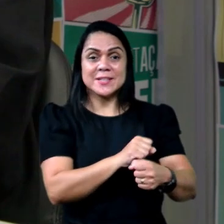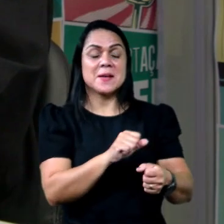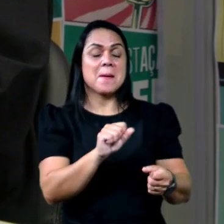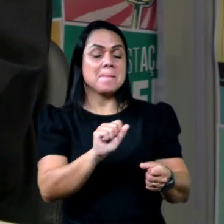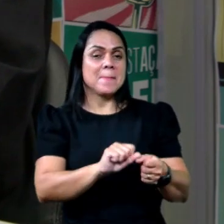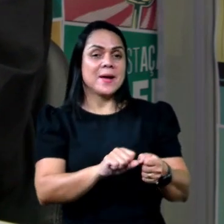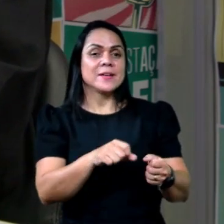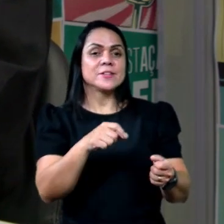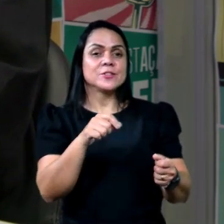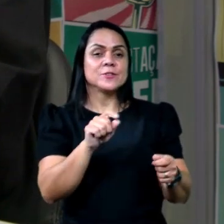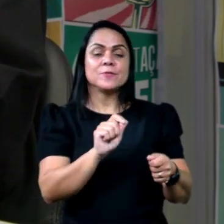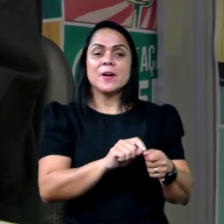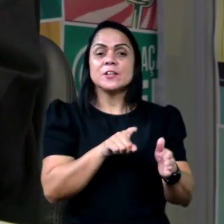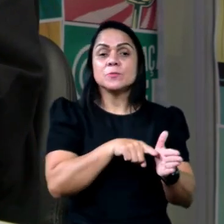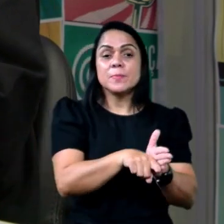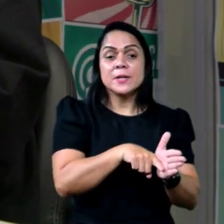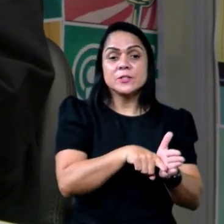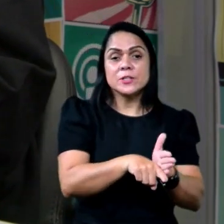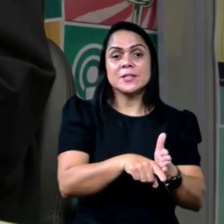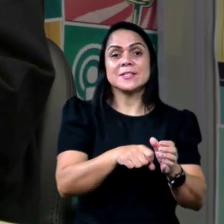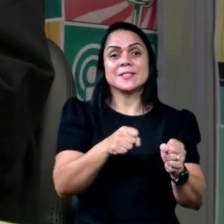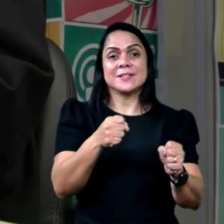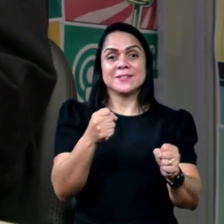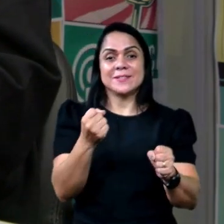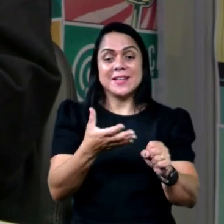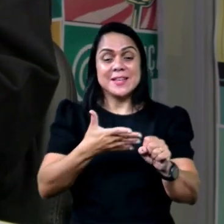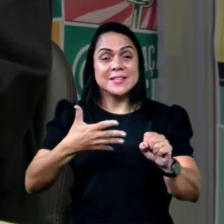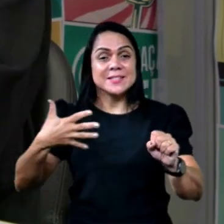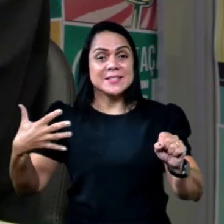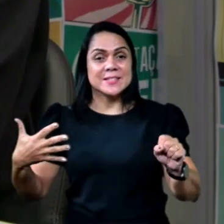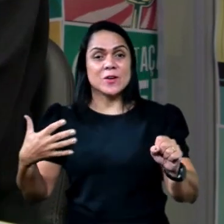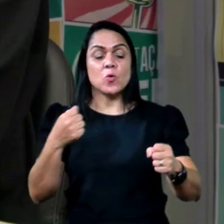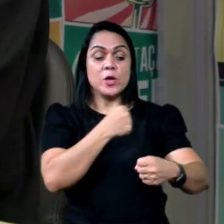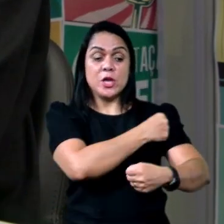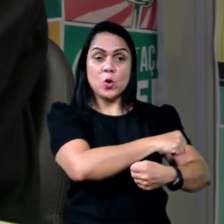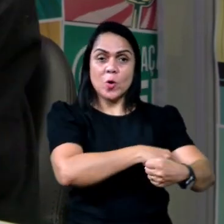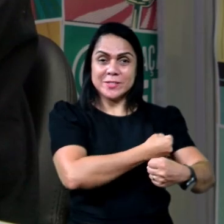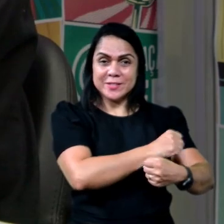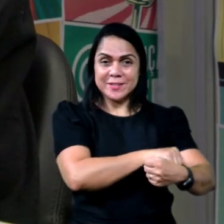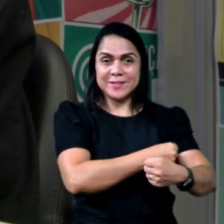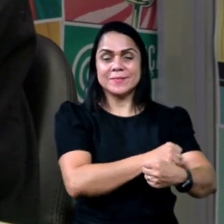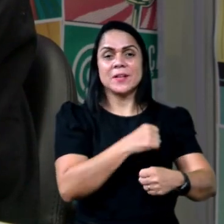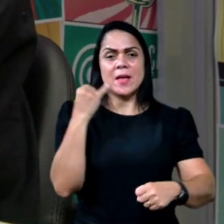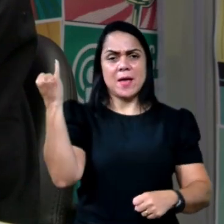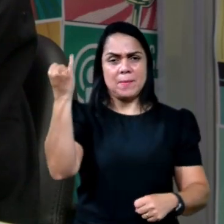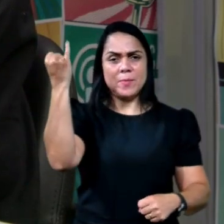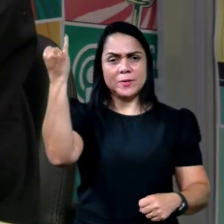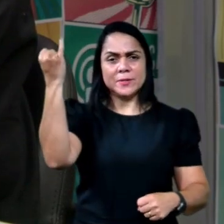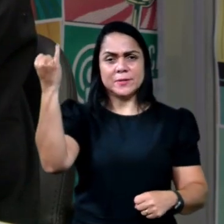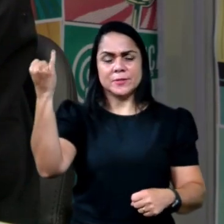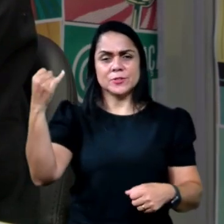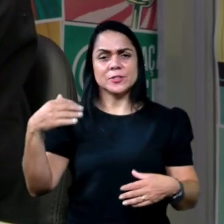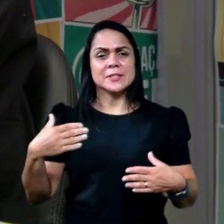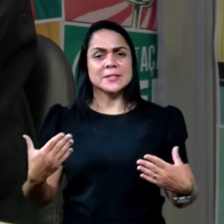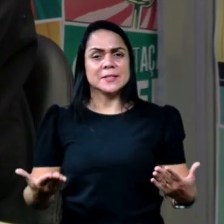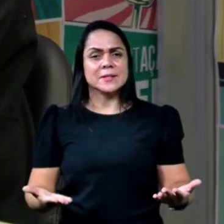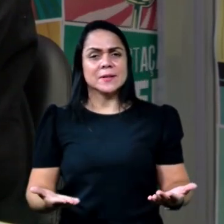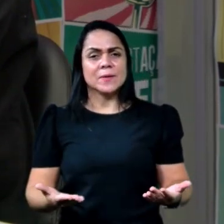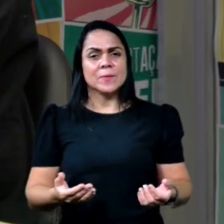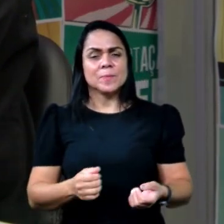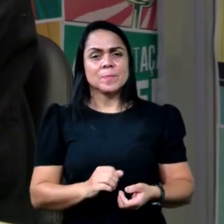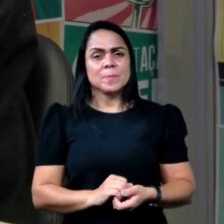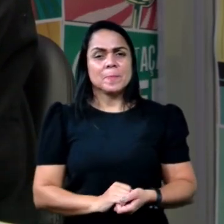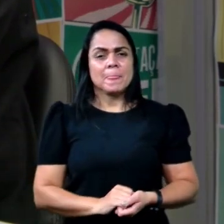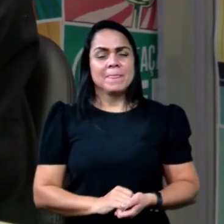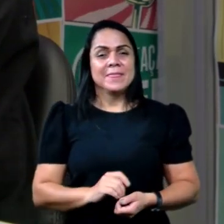pesquisa, ensino, extensão e cozinhar. Isso é relevante. Então, eu só não queria dizer que era uma